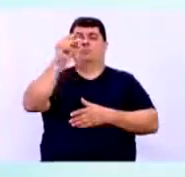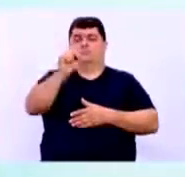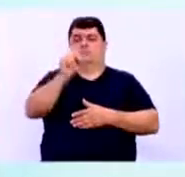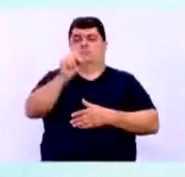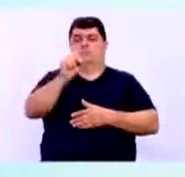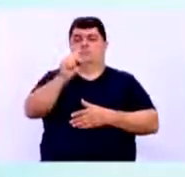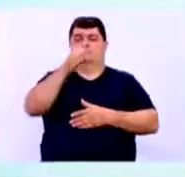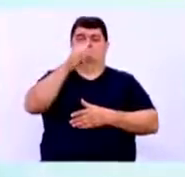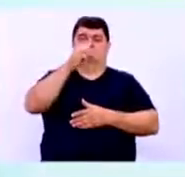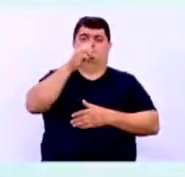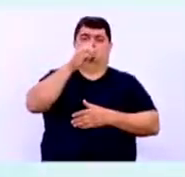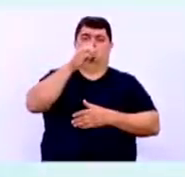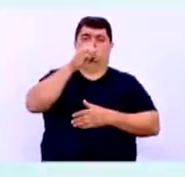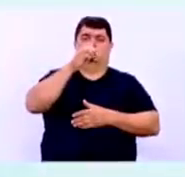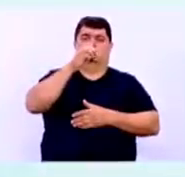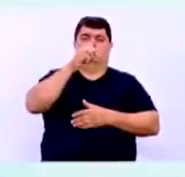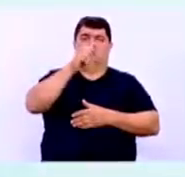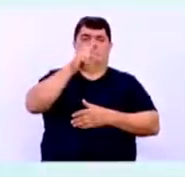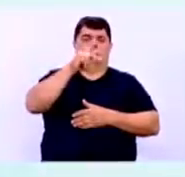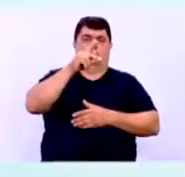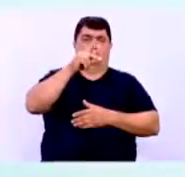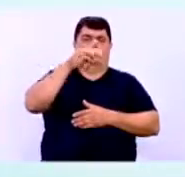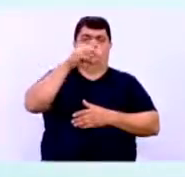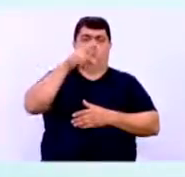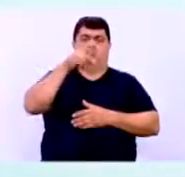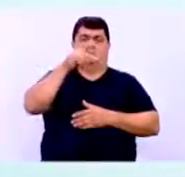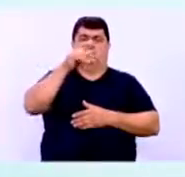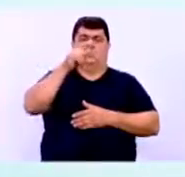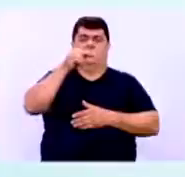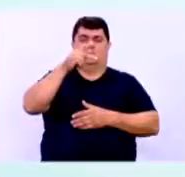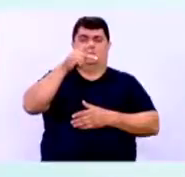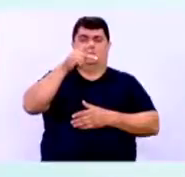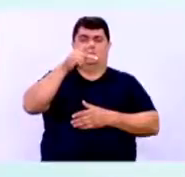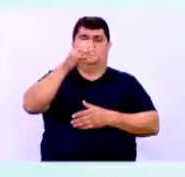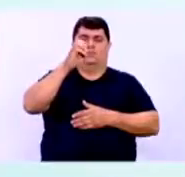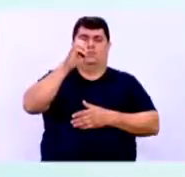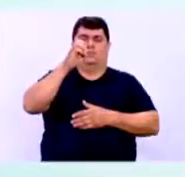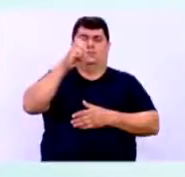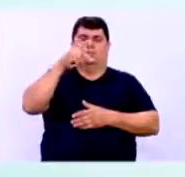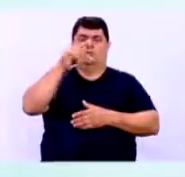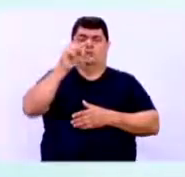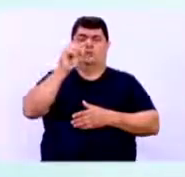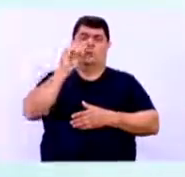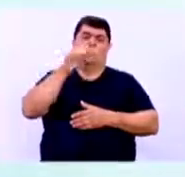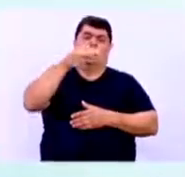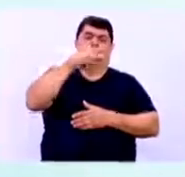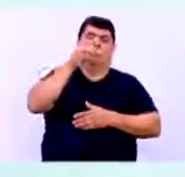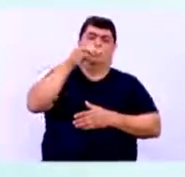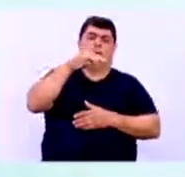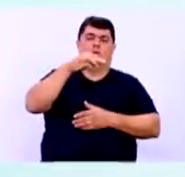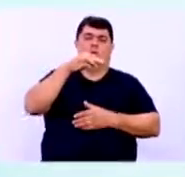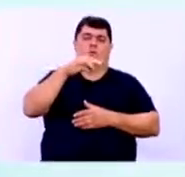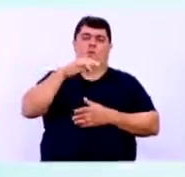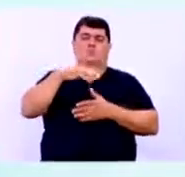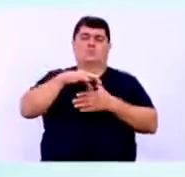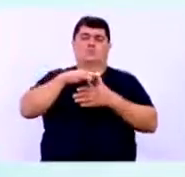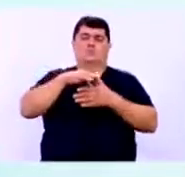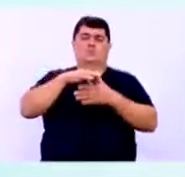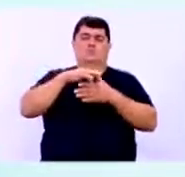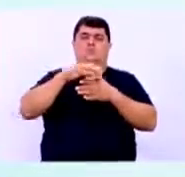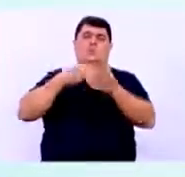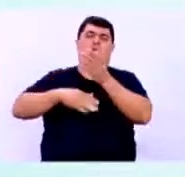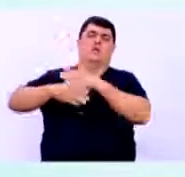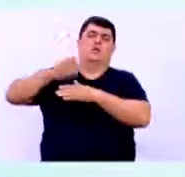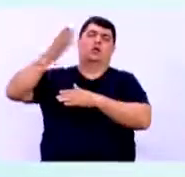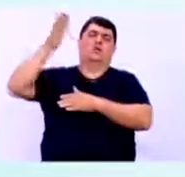vai ser o EPS, não, opa, desculpa, vai ser PEPS, vai ser a média ponderada. Lembra um princípio lá do começo? Que é o